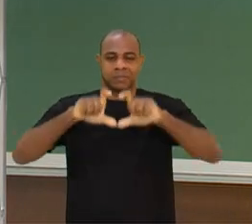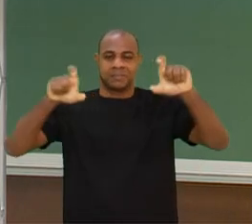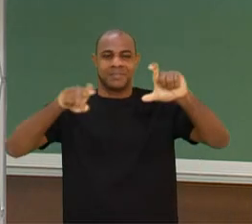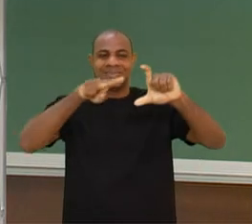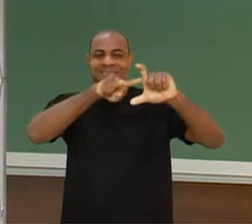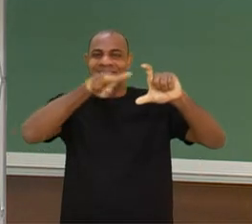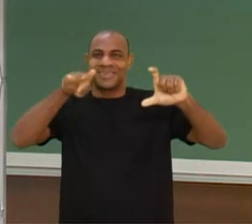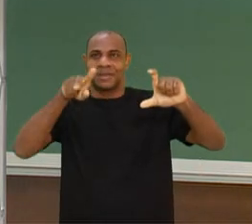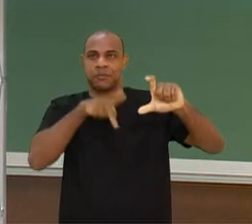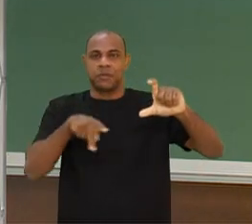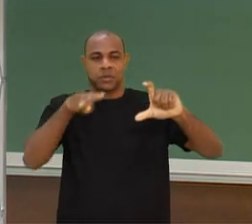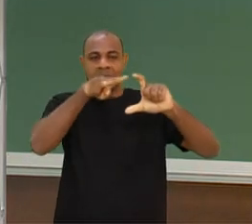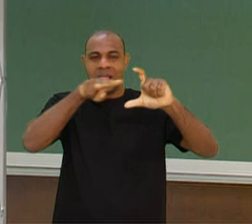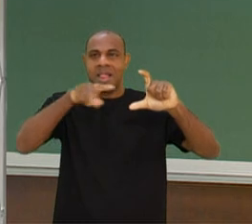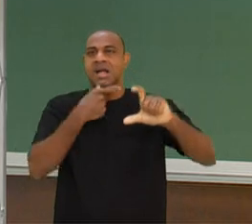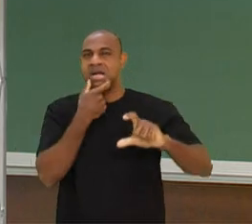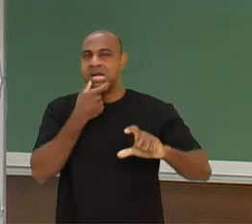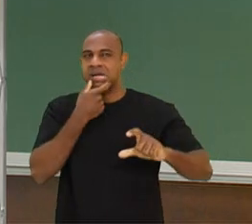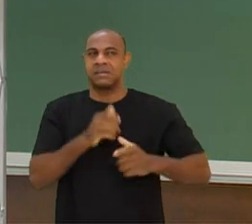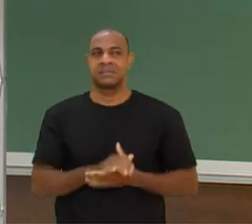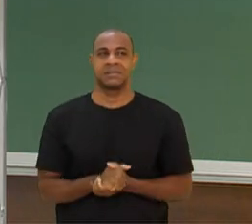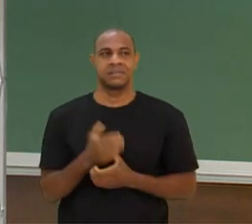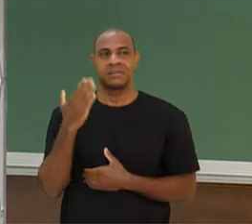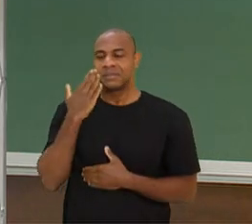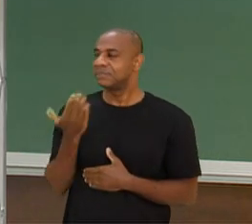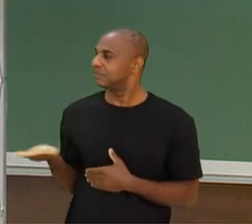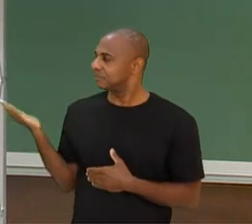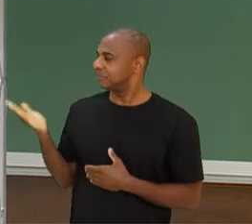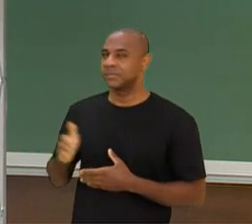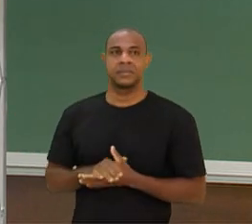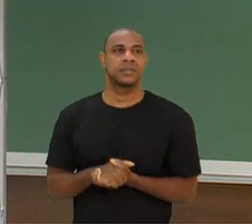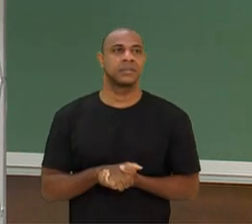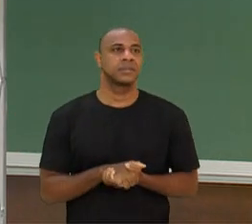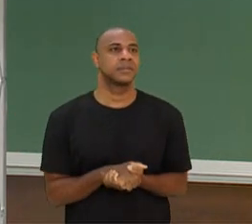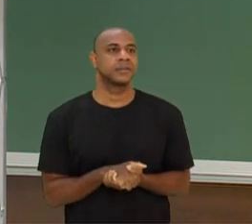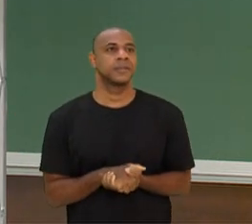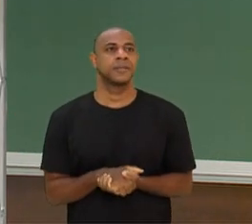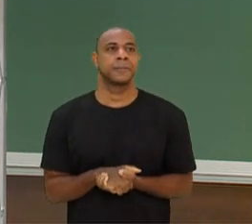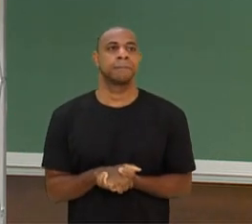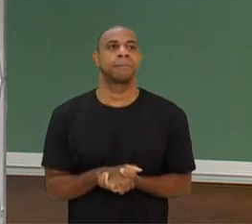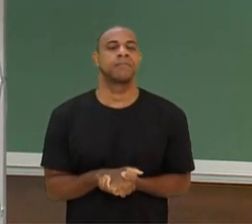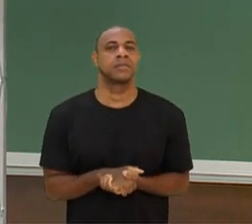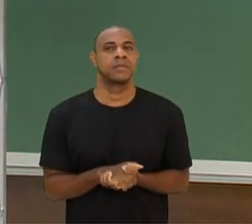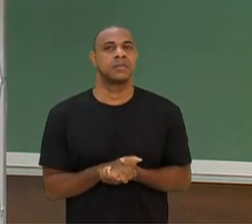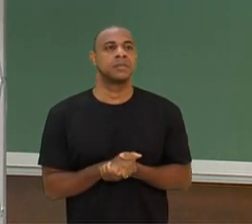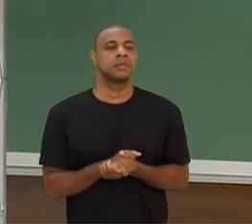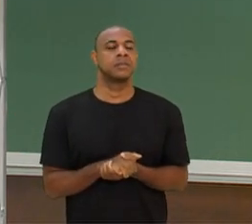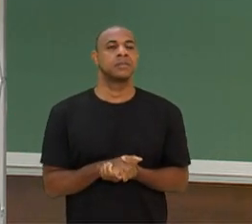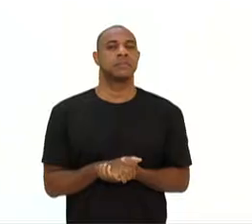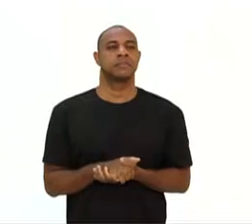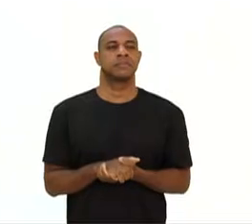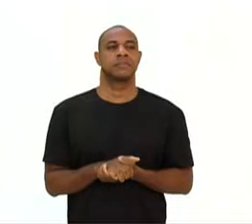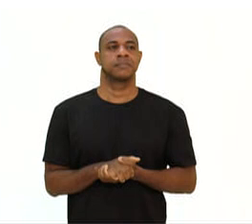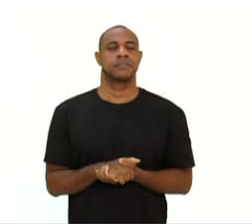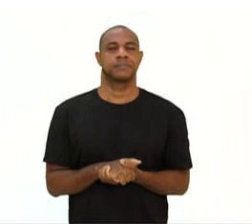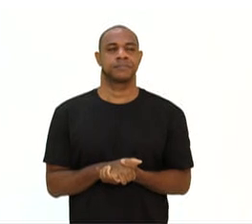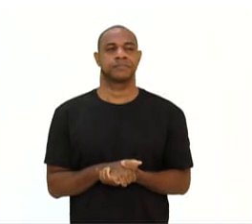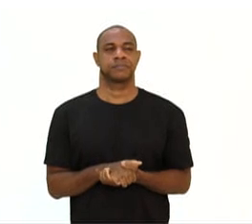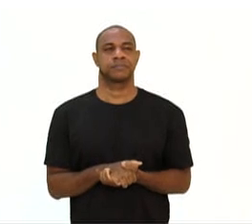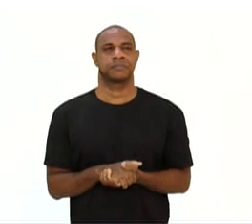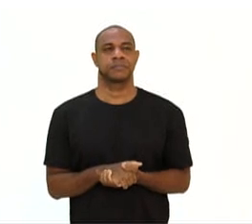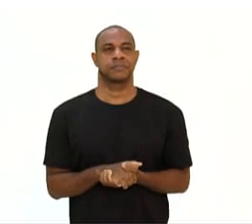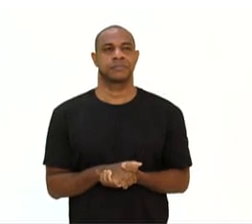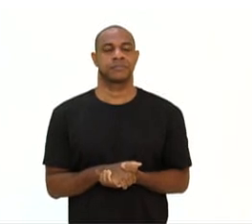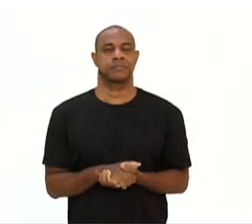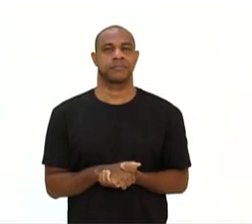of modern American authors, achieved distinctions in poetry, fiction, and drama. The race is at the center of his work,